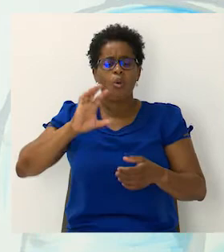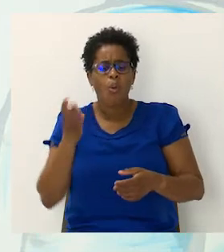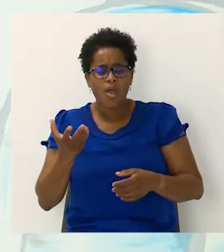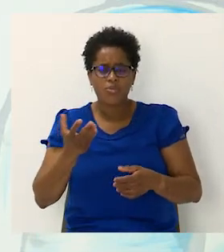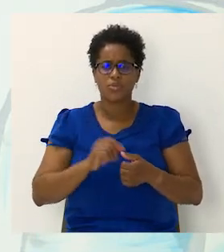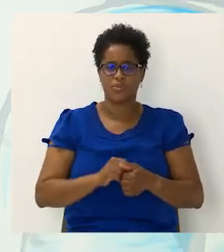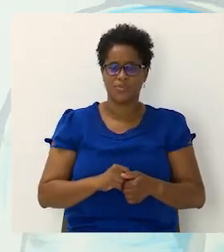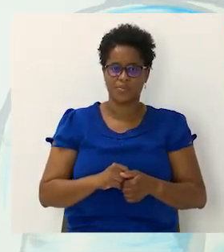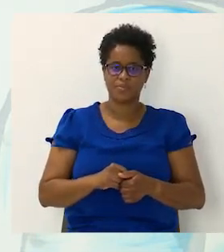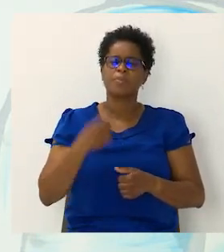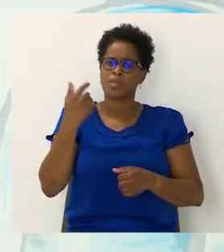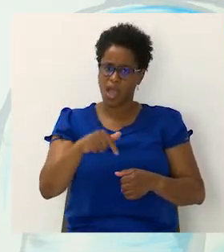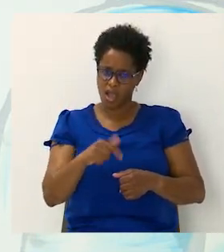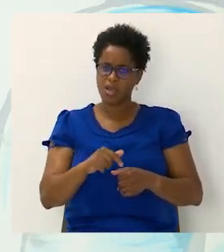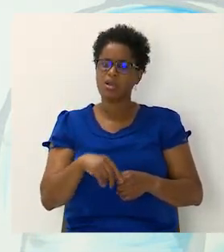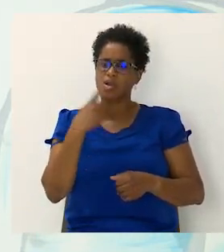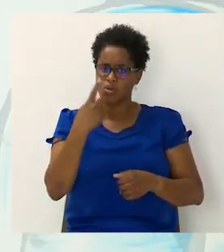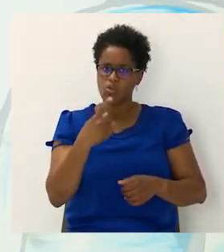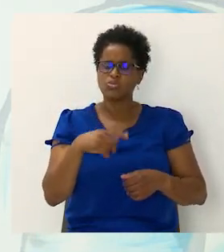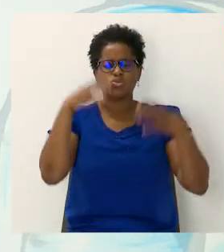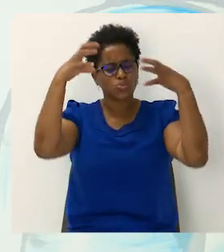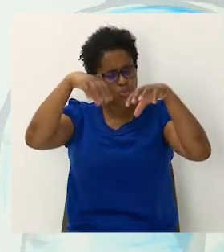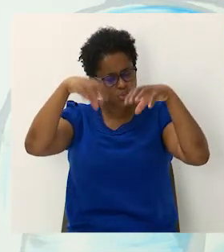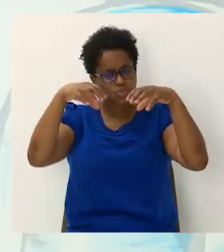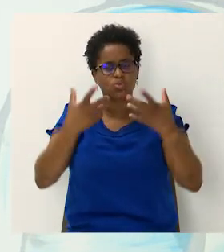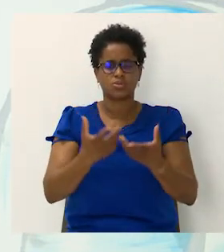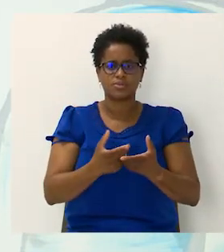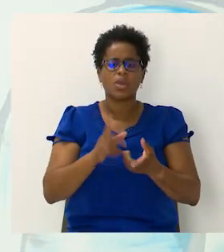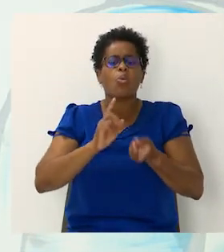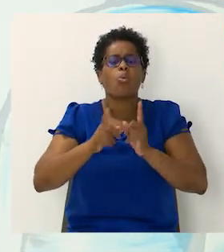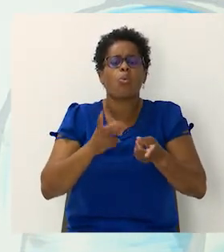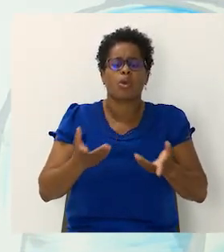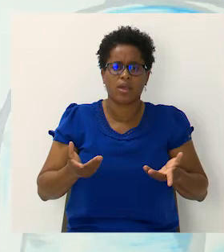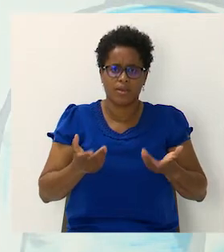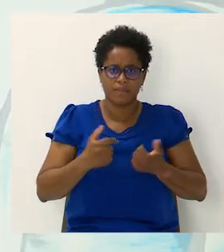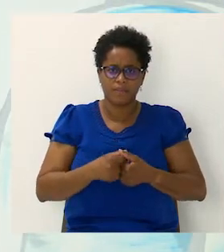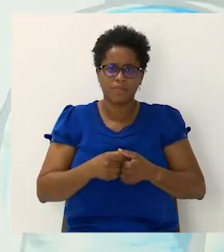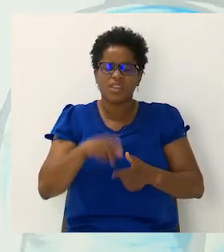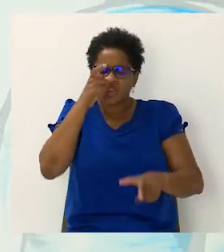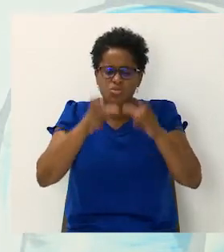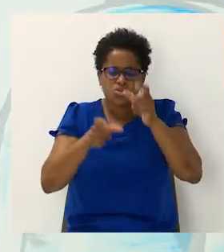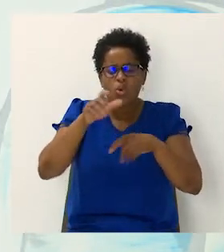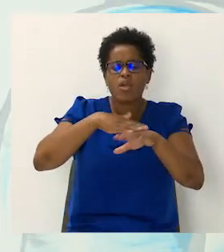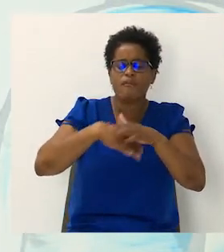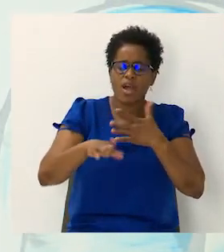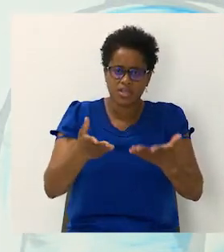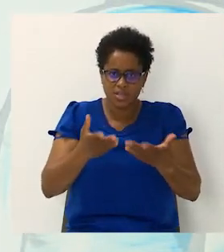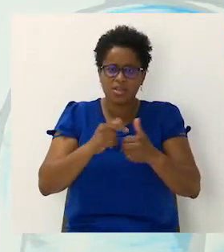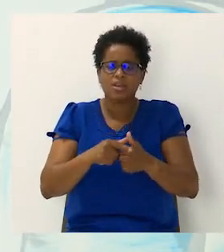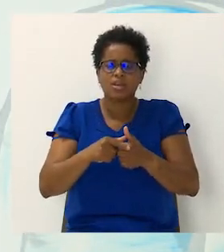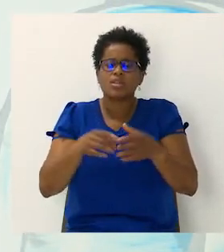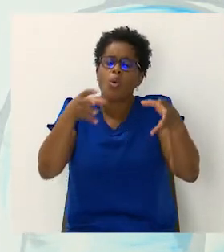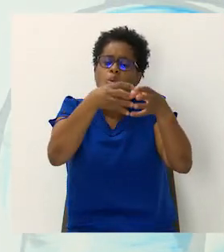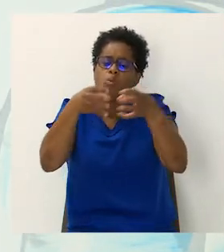Quando há uma enxurrada, o que é que as pessoas fazem na